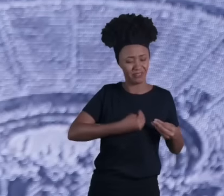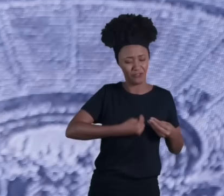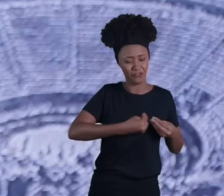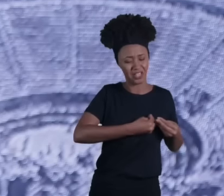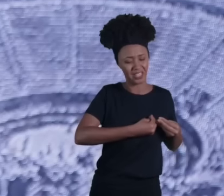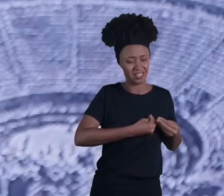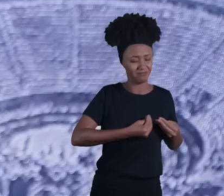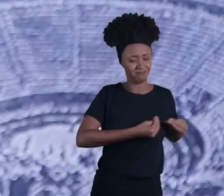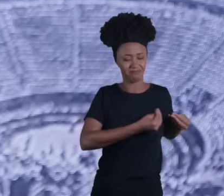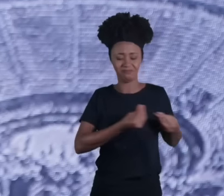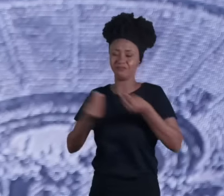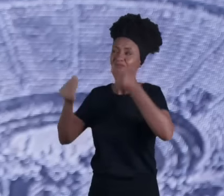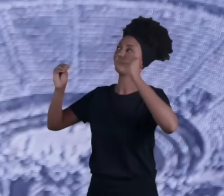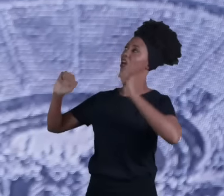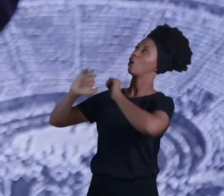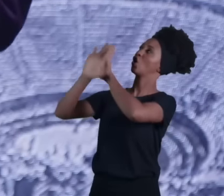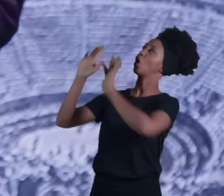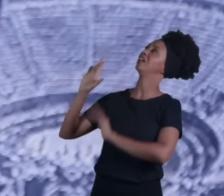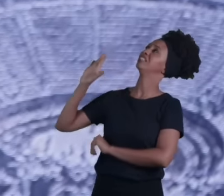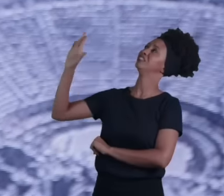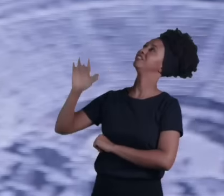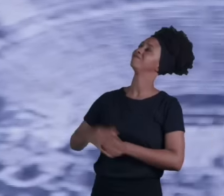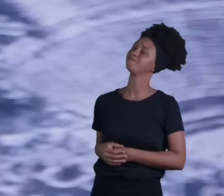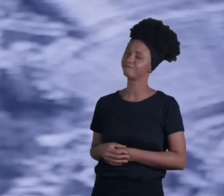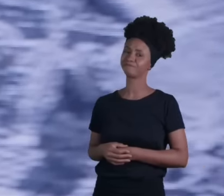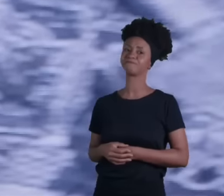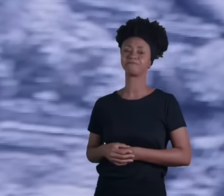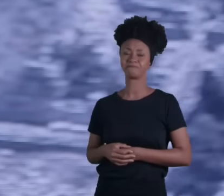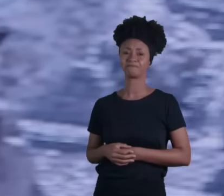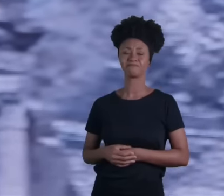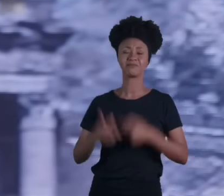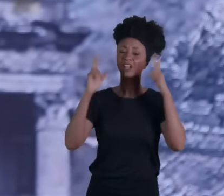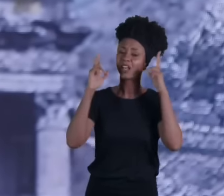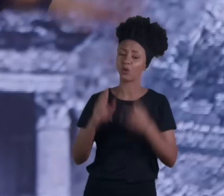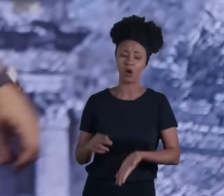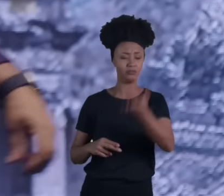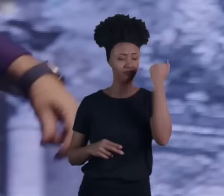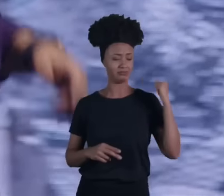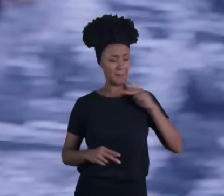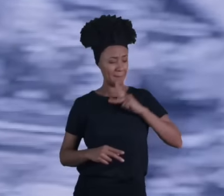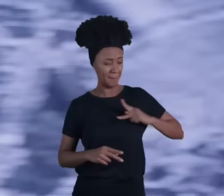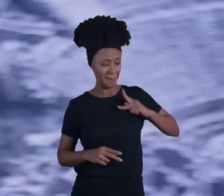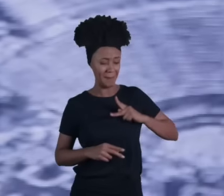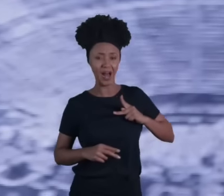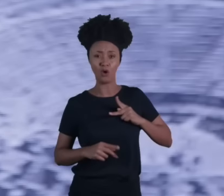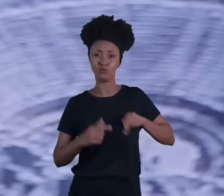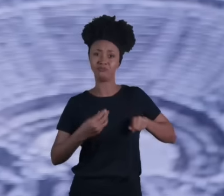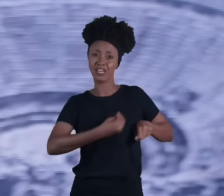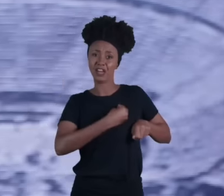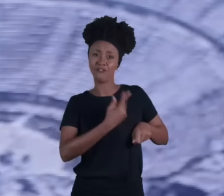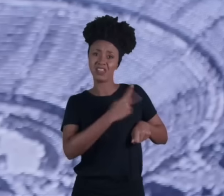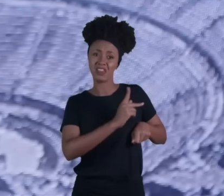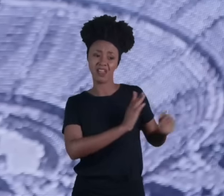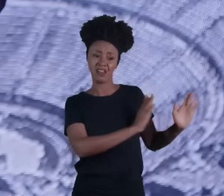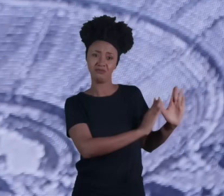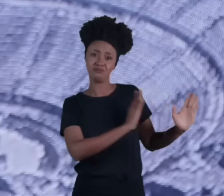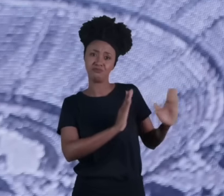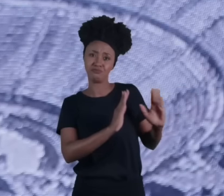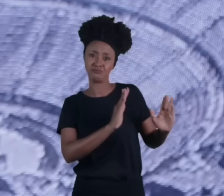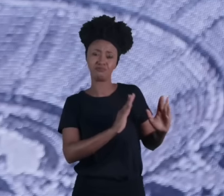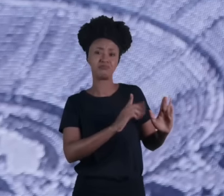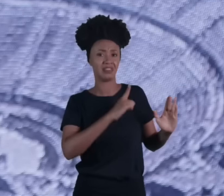teu propósito. Assim como Paulo, durante parte da sua vida, viveu para o